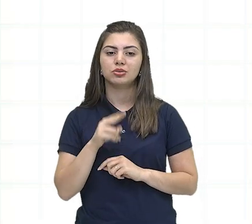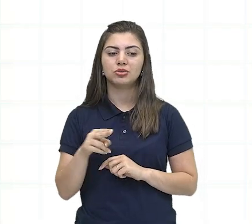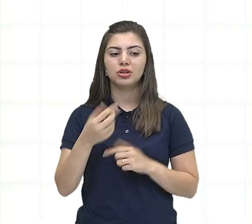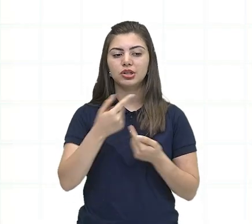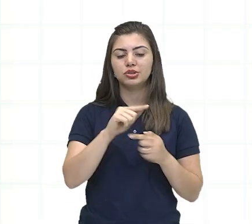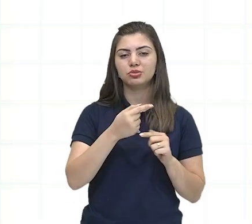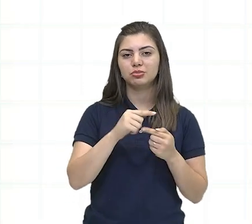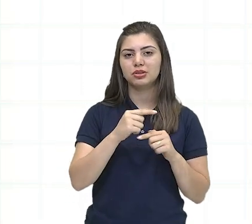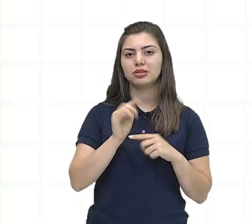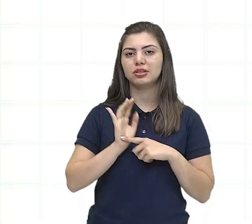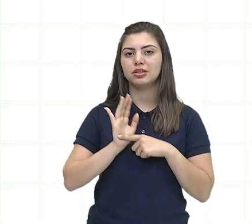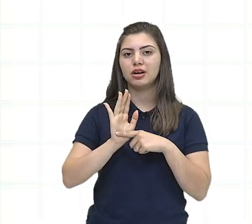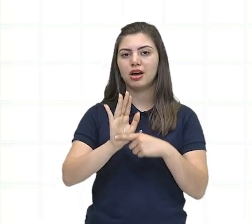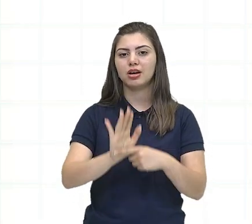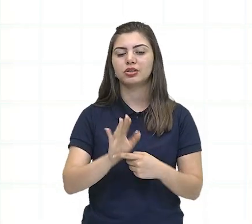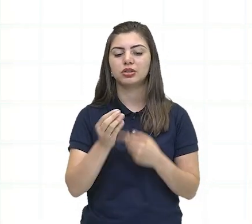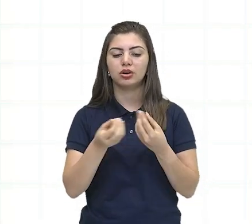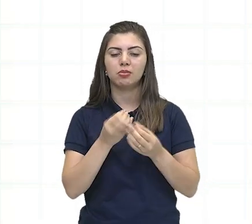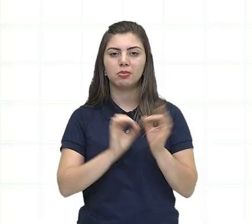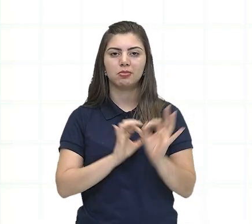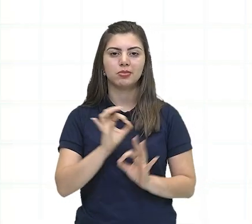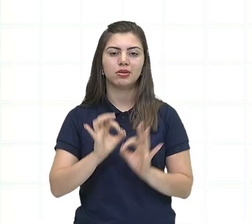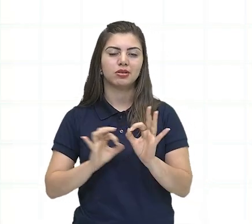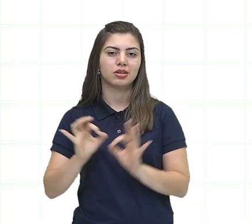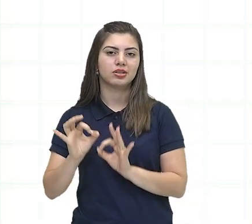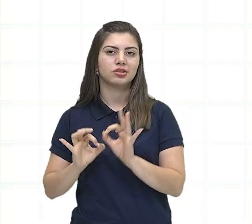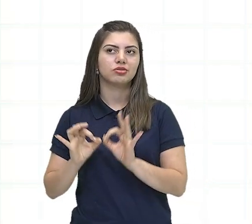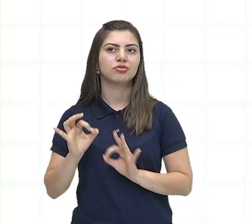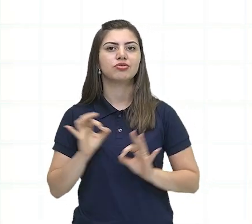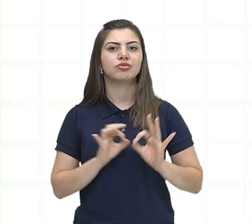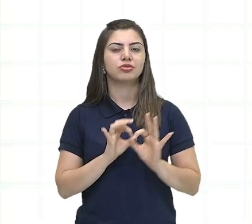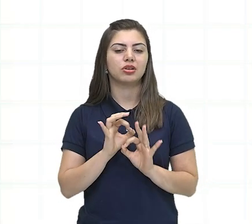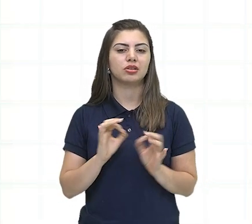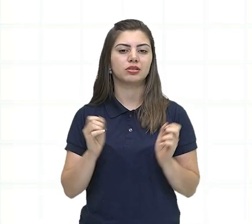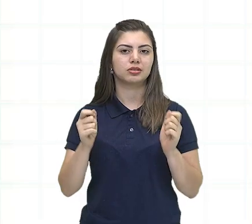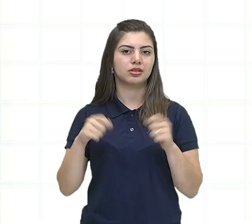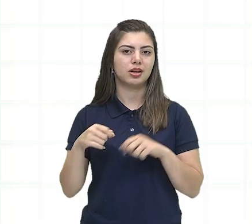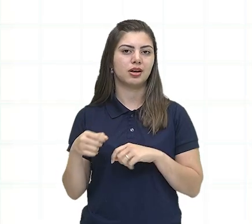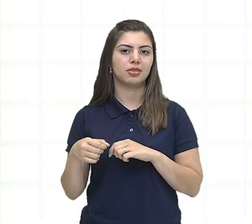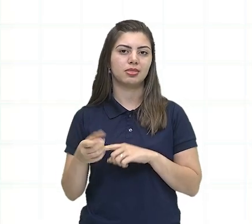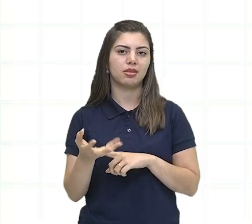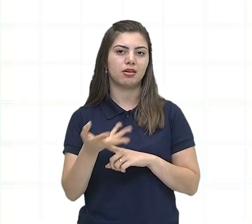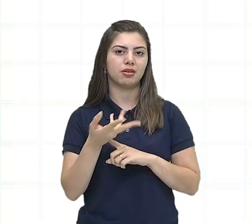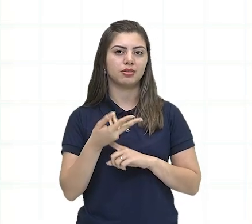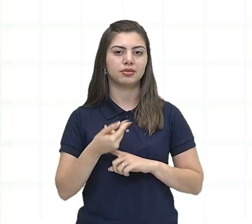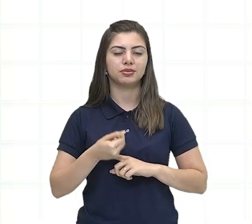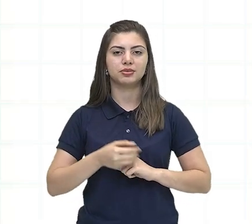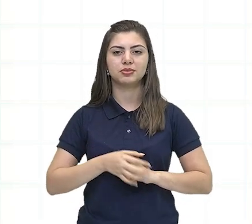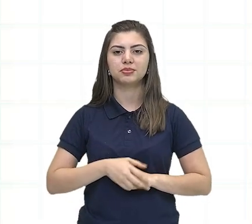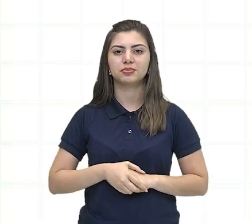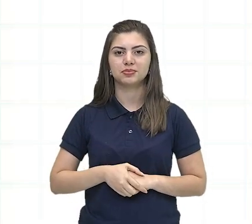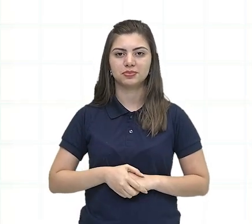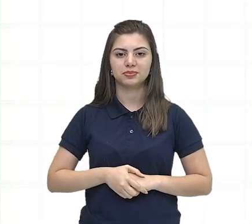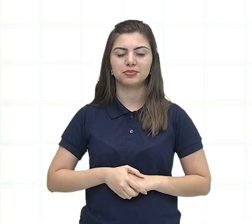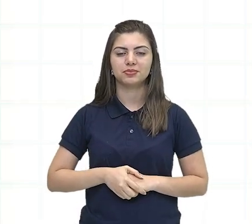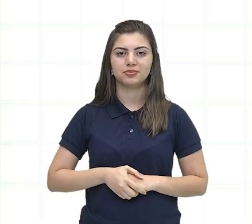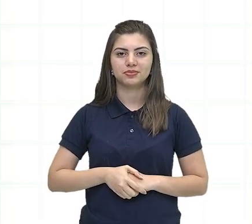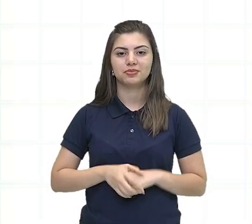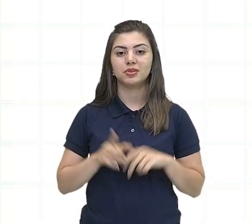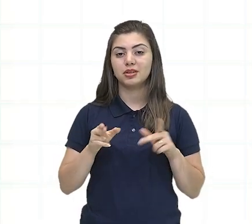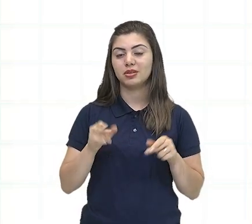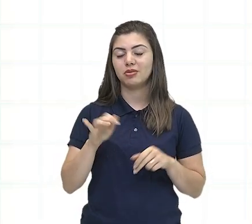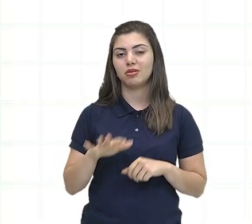de auxílio para construções, composições e encaixes nas obras de arte, como vocês